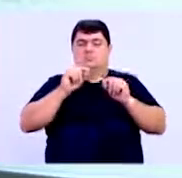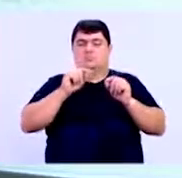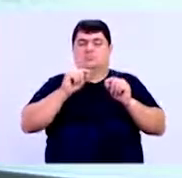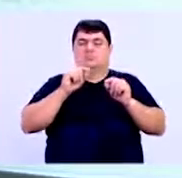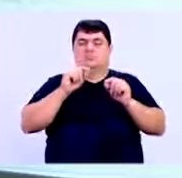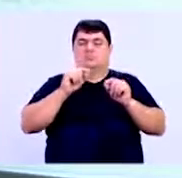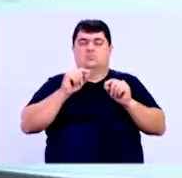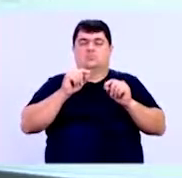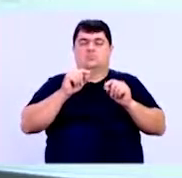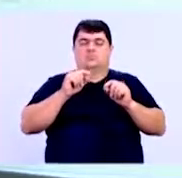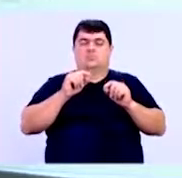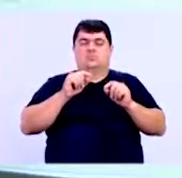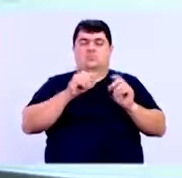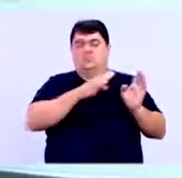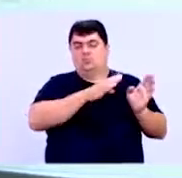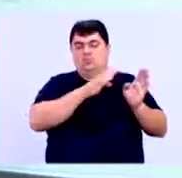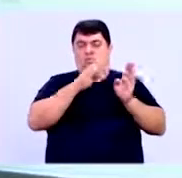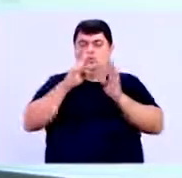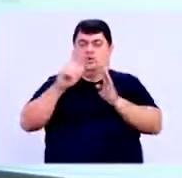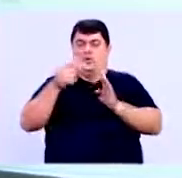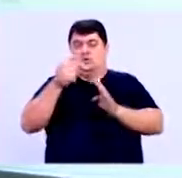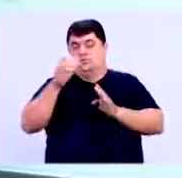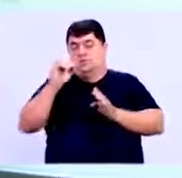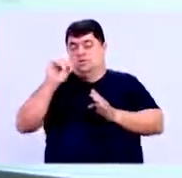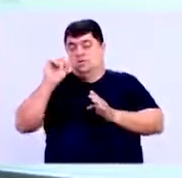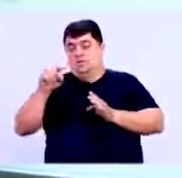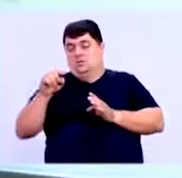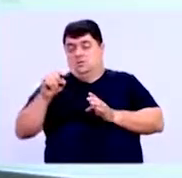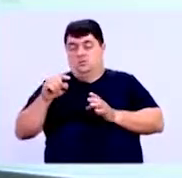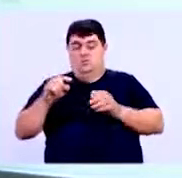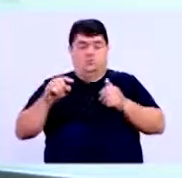período, esses 70 mil que sobra. Entrou